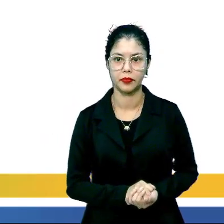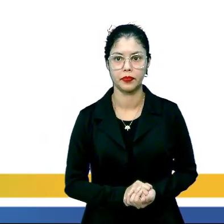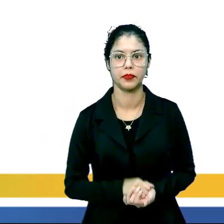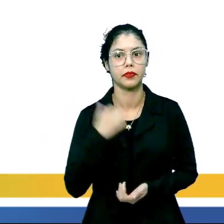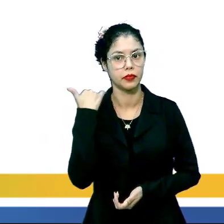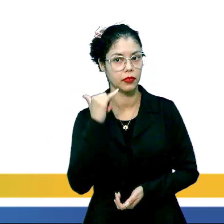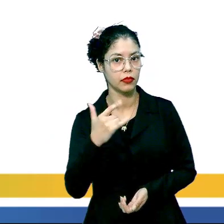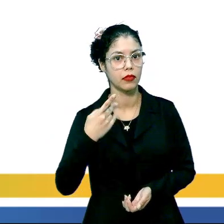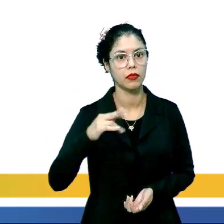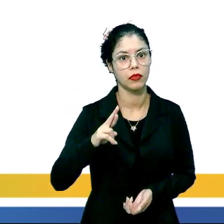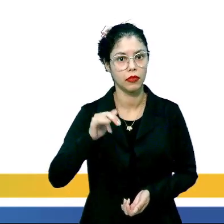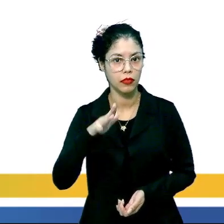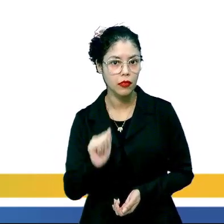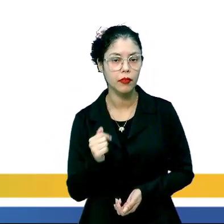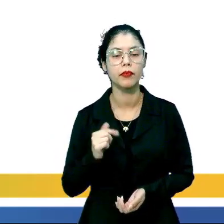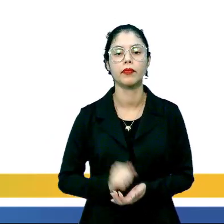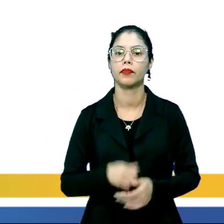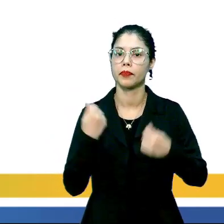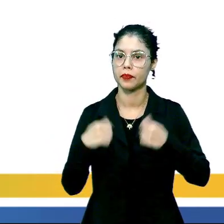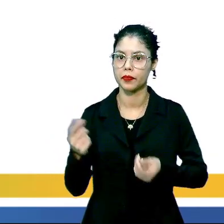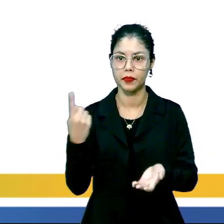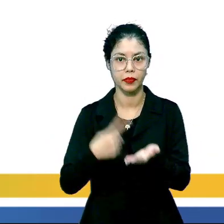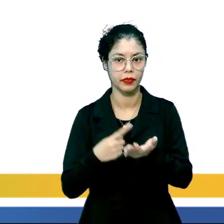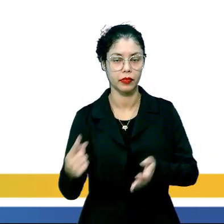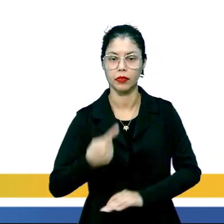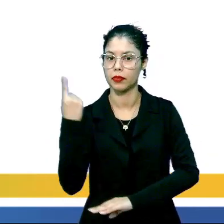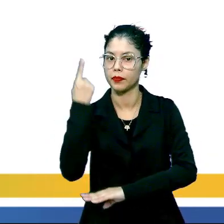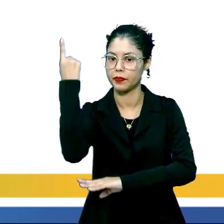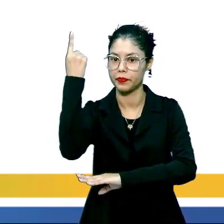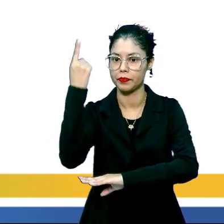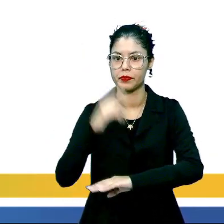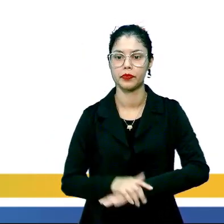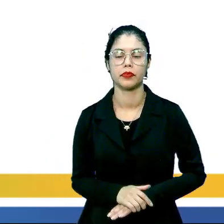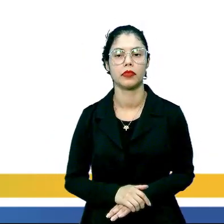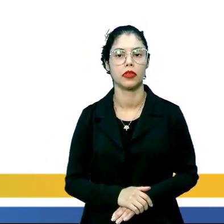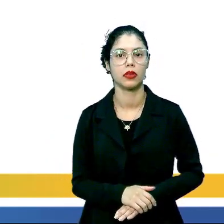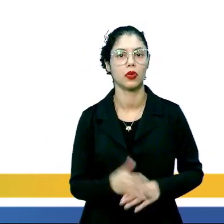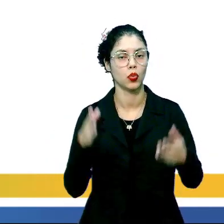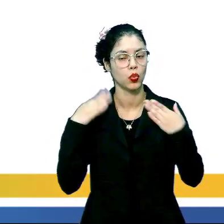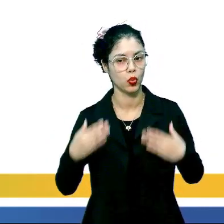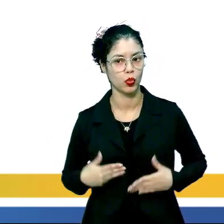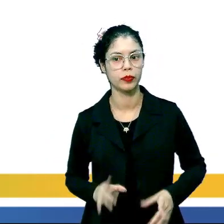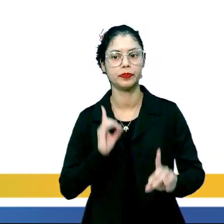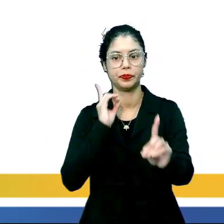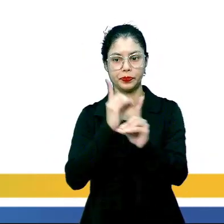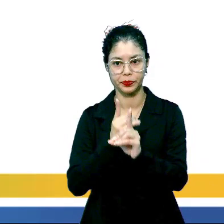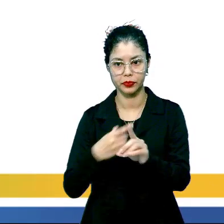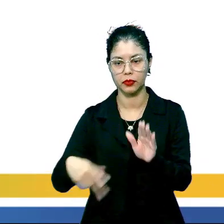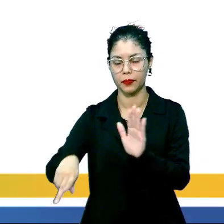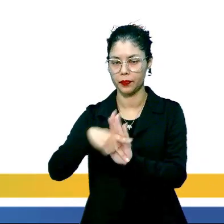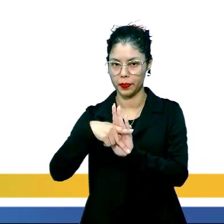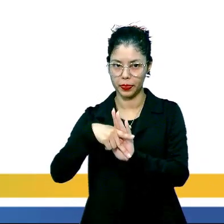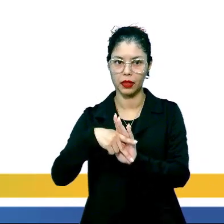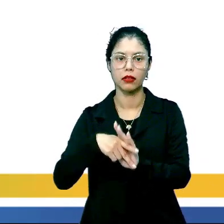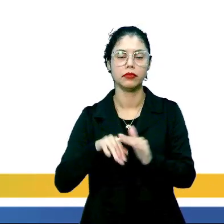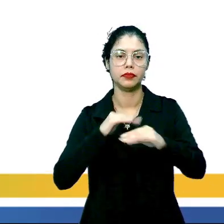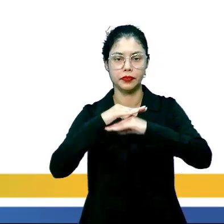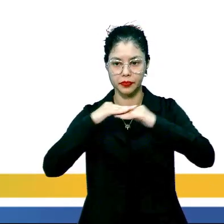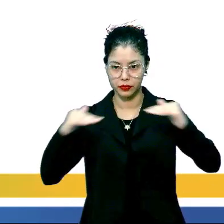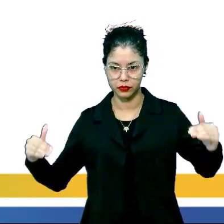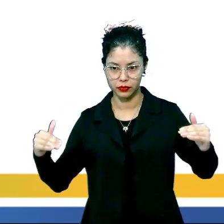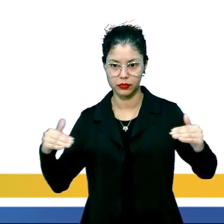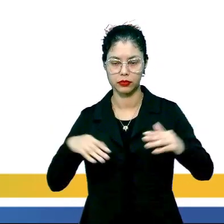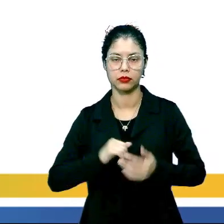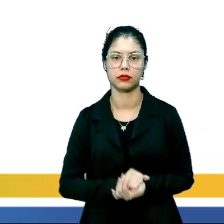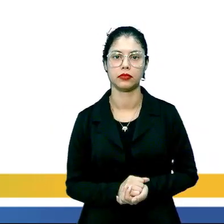a energia potencial gravitacional sempre vai levar em consideração a altura, né, que o corpo se encontra em relação à superfície do